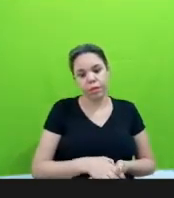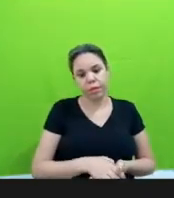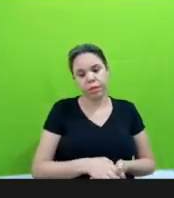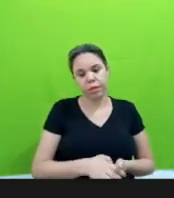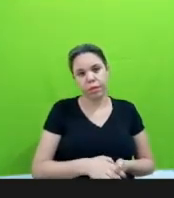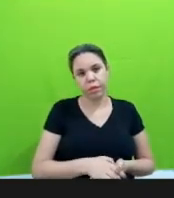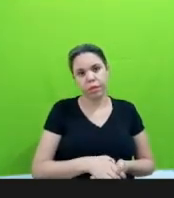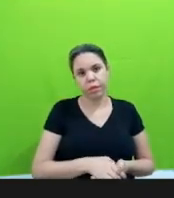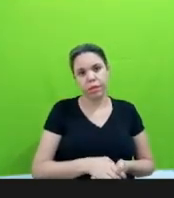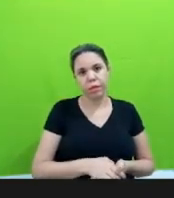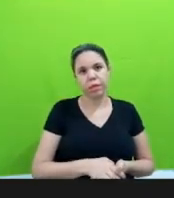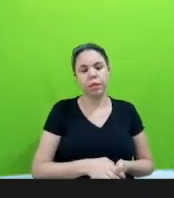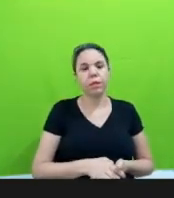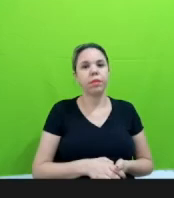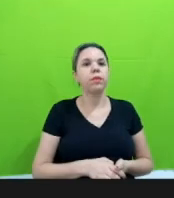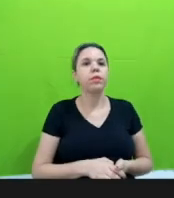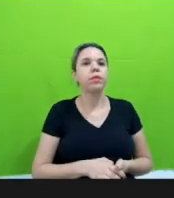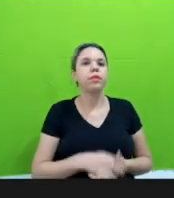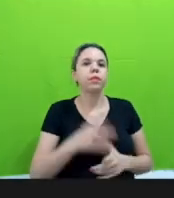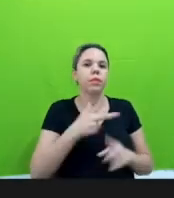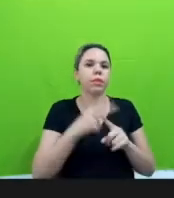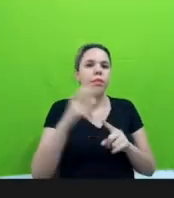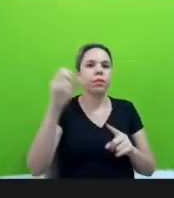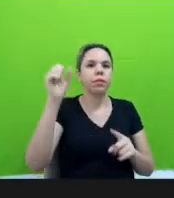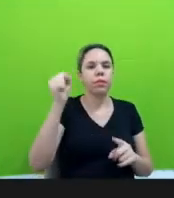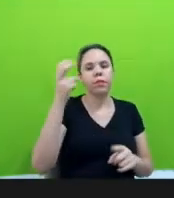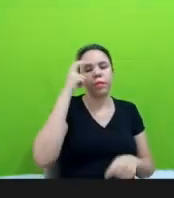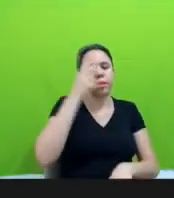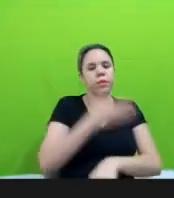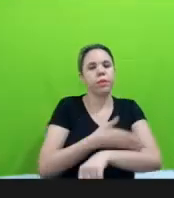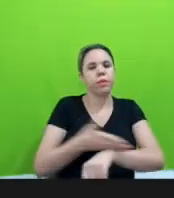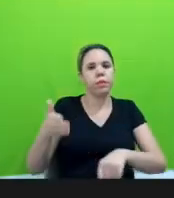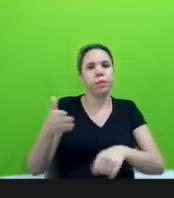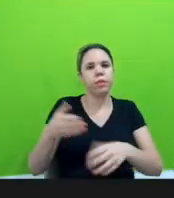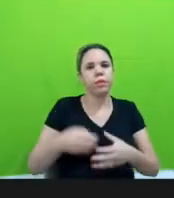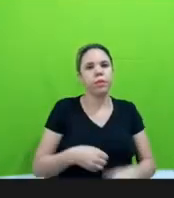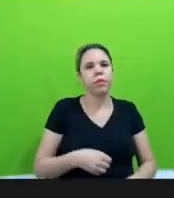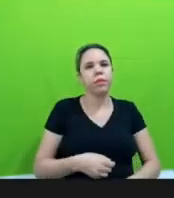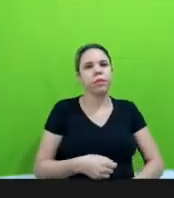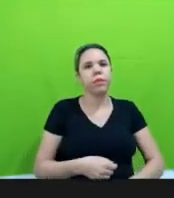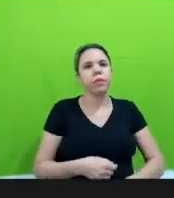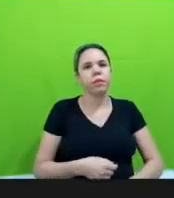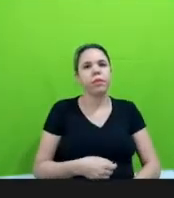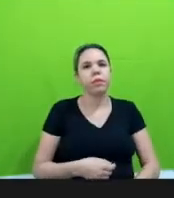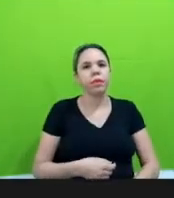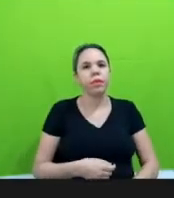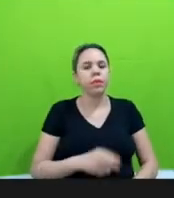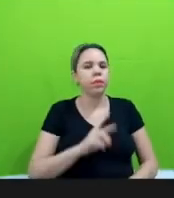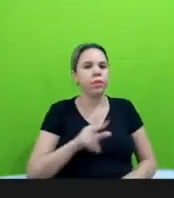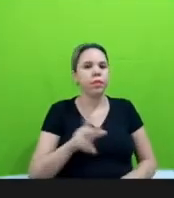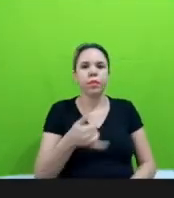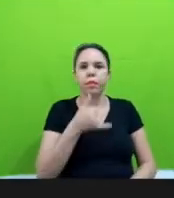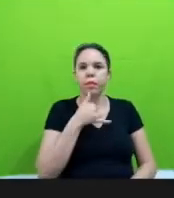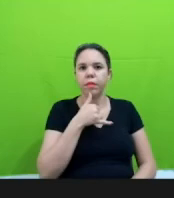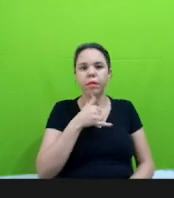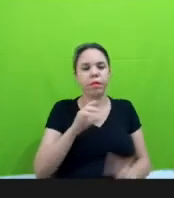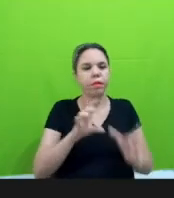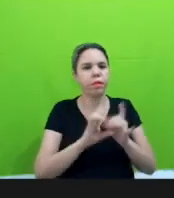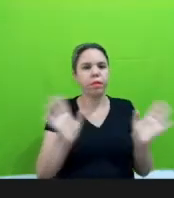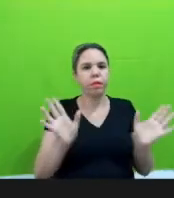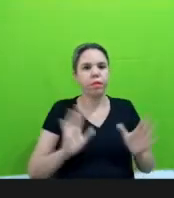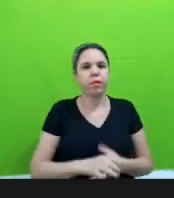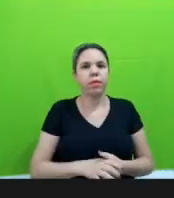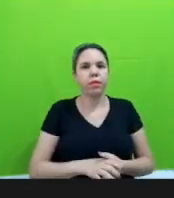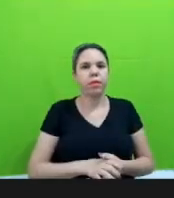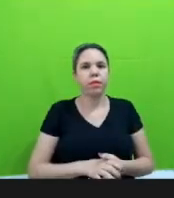Então, envolve superar um pouco essa cultura, ainda que é uma cultura que não é, infelizmente, democrática, né? Mas